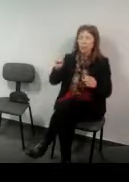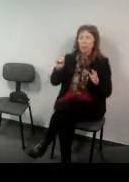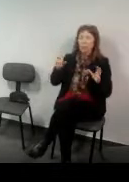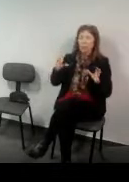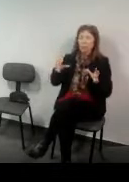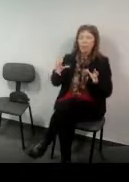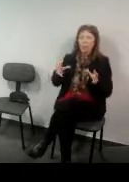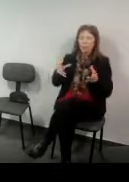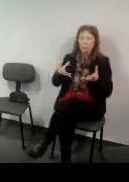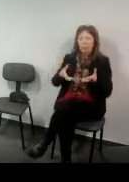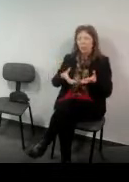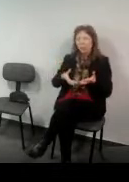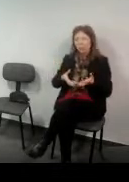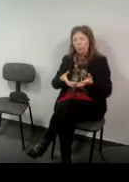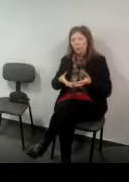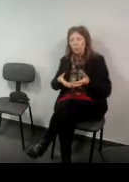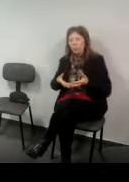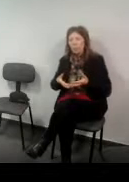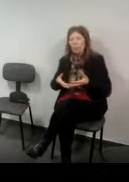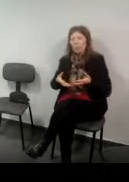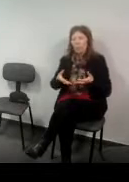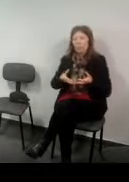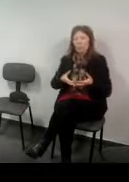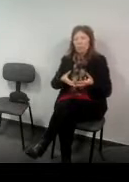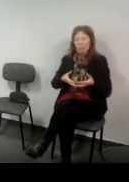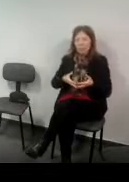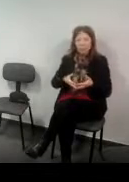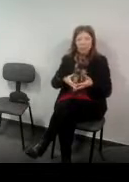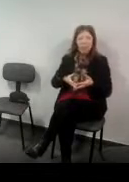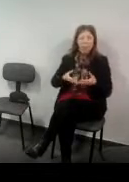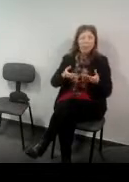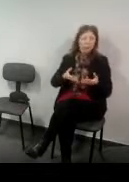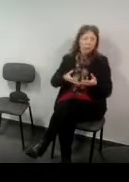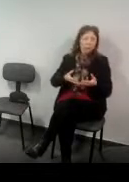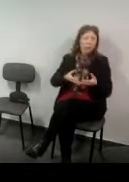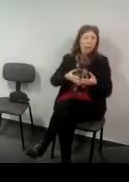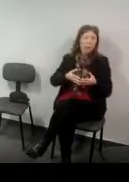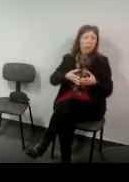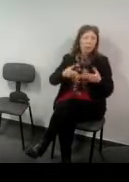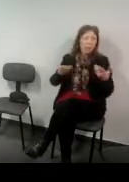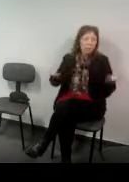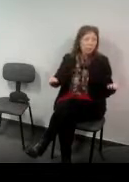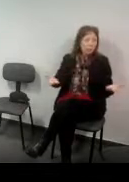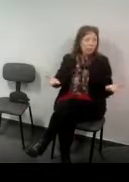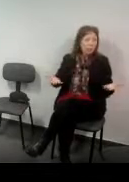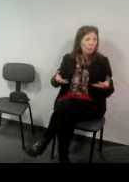assim, porque às vezes é uma doença que a pessoa tem e que não